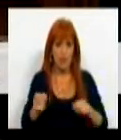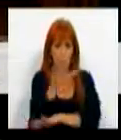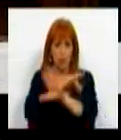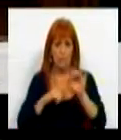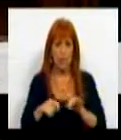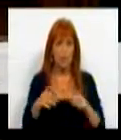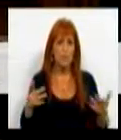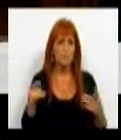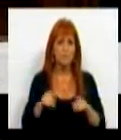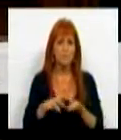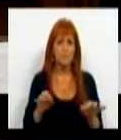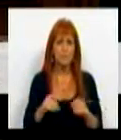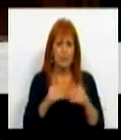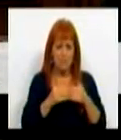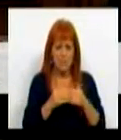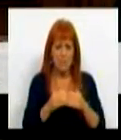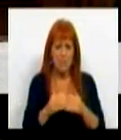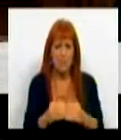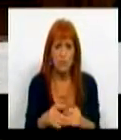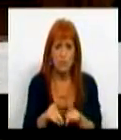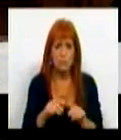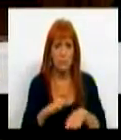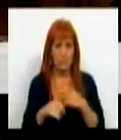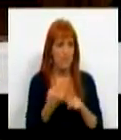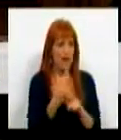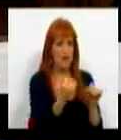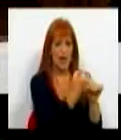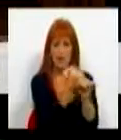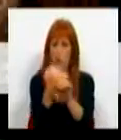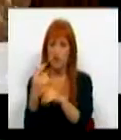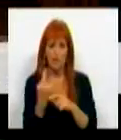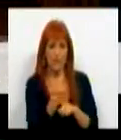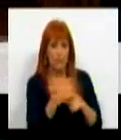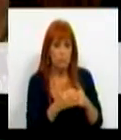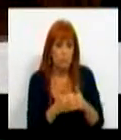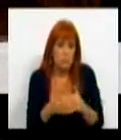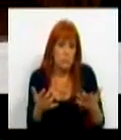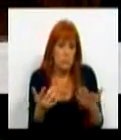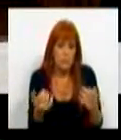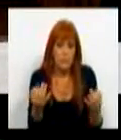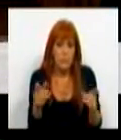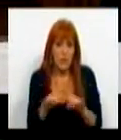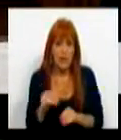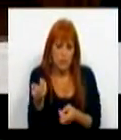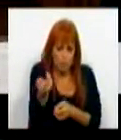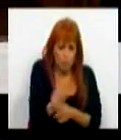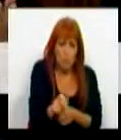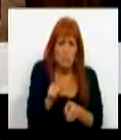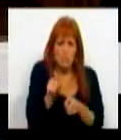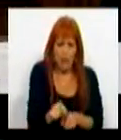europeu, e com uma sequência tal, porque seguiram uma quantidade de ações, pronto, isso é de facto mais